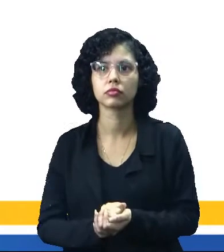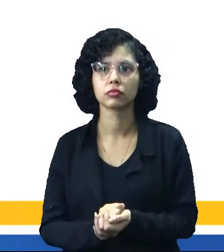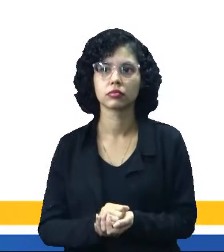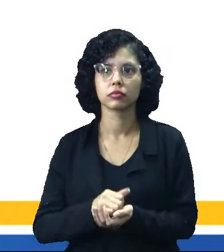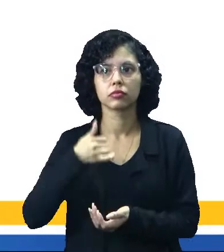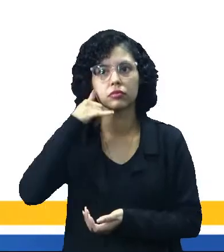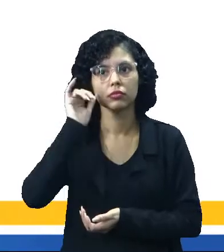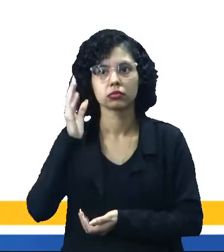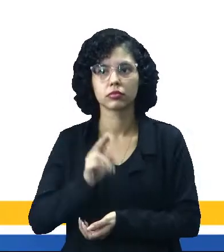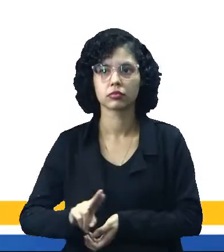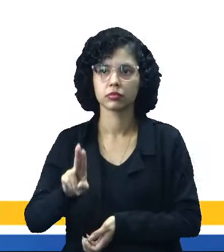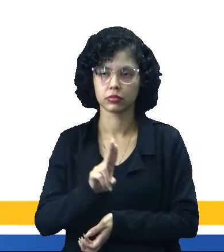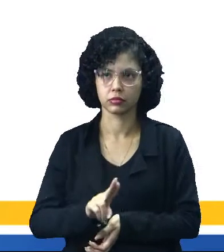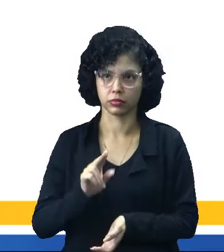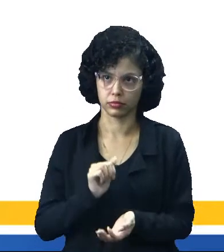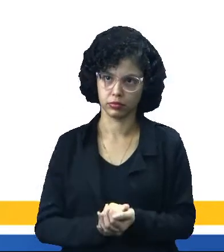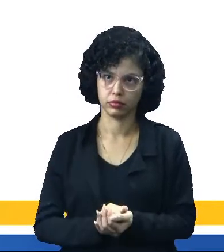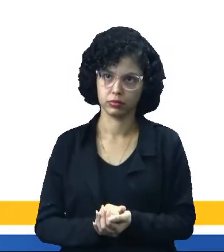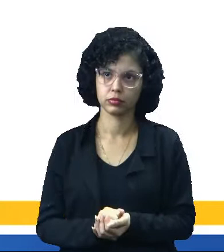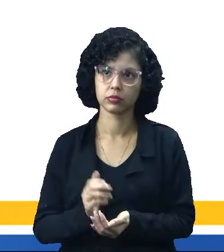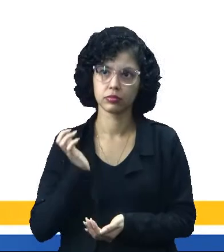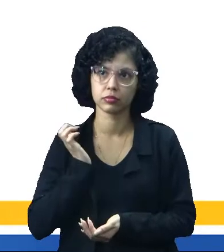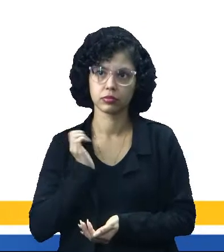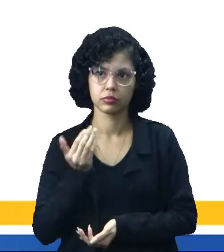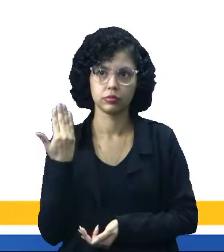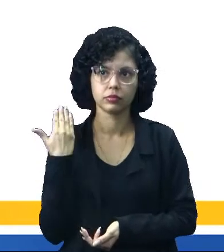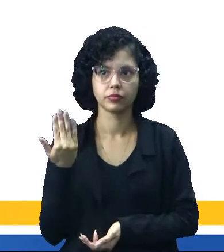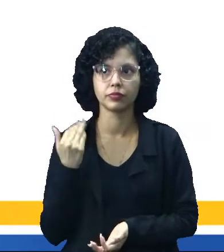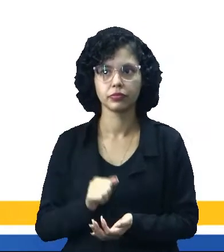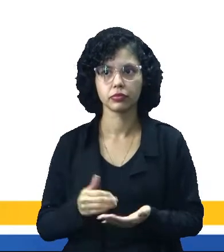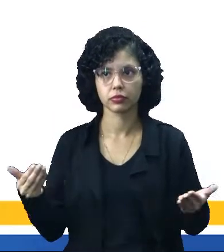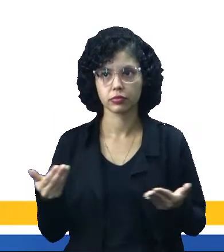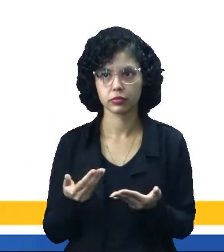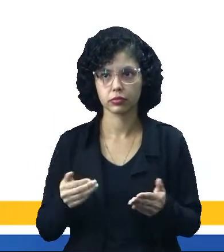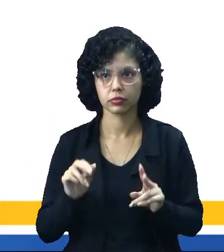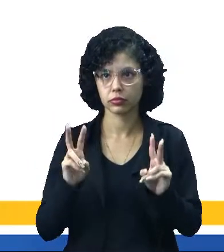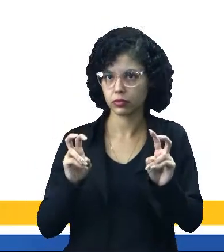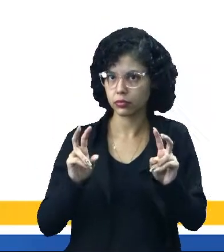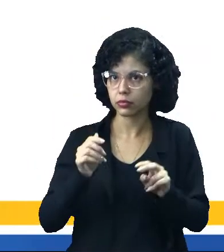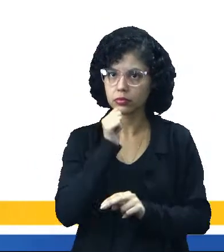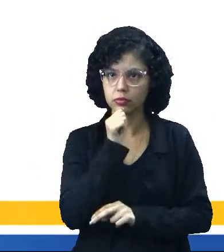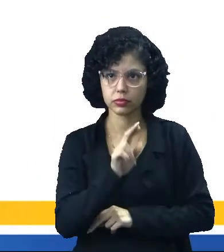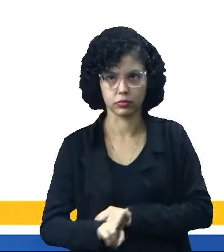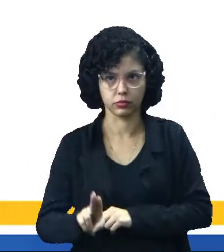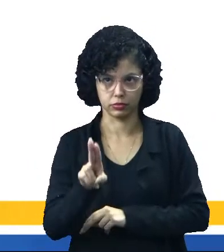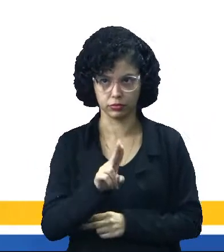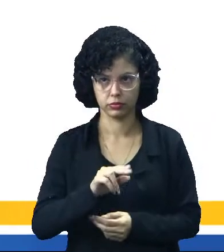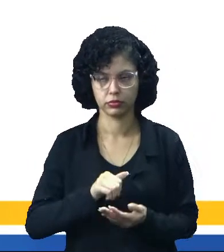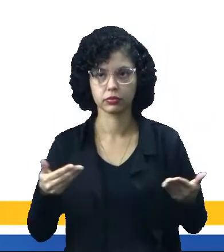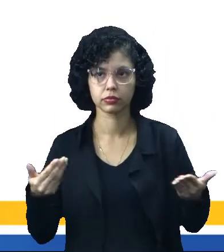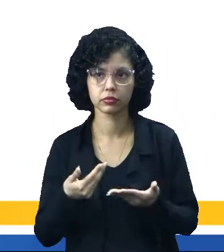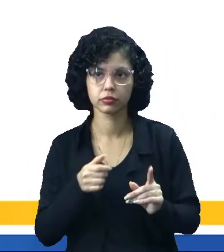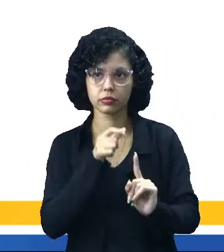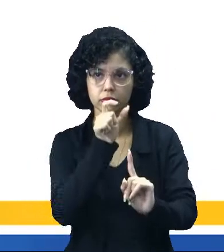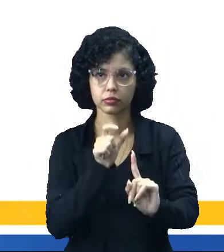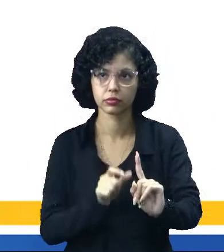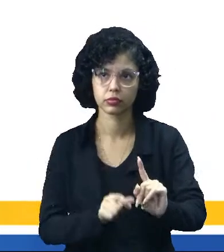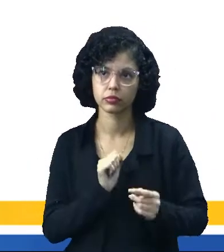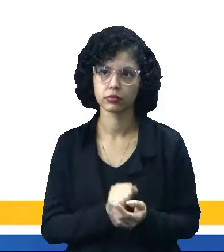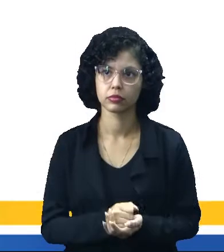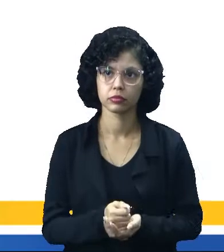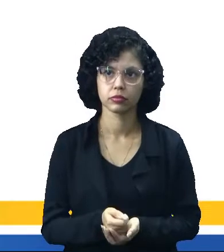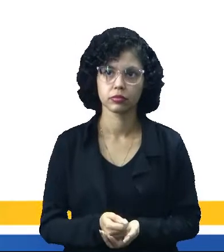gado usados como unidade de medida de riqueza no passado. Atualmente, o termo ainda é utilizado, mas agora para se referir